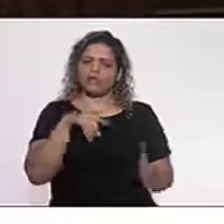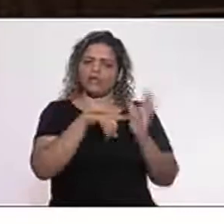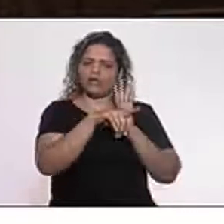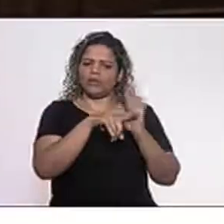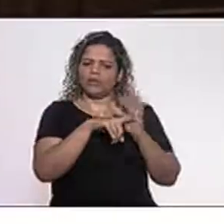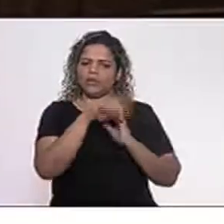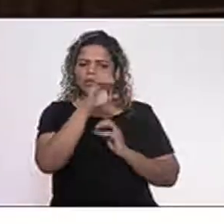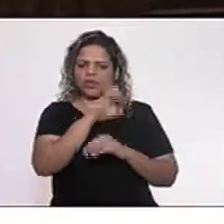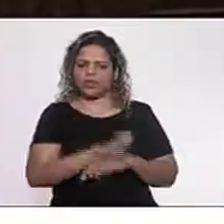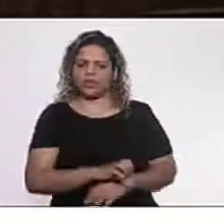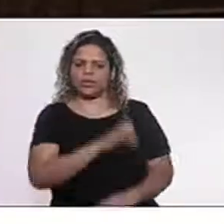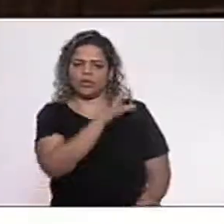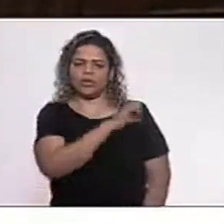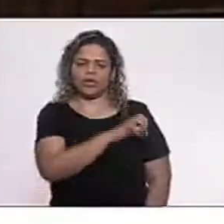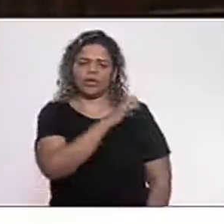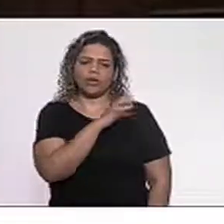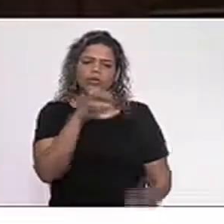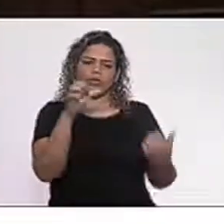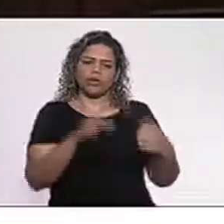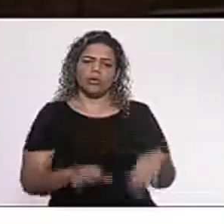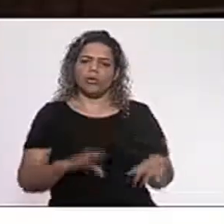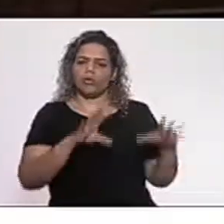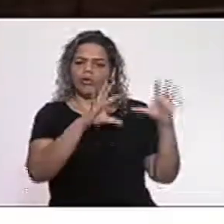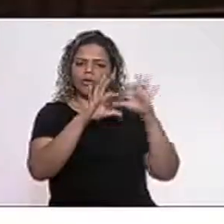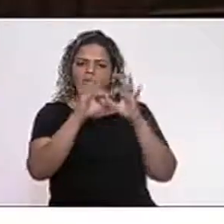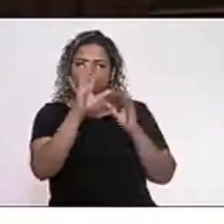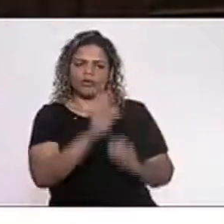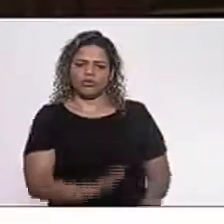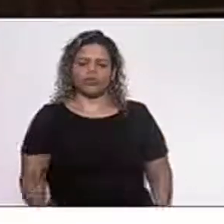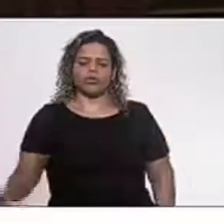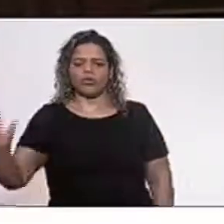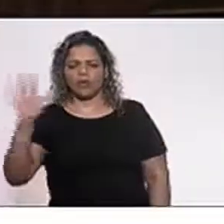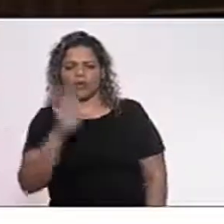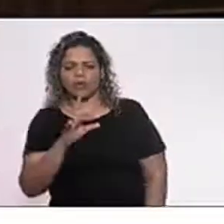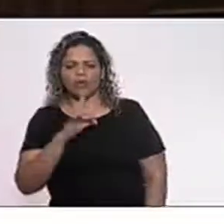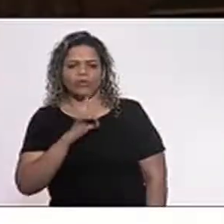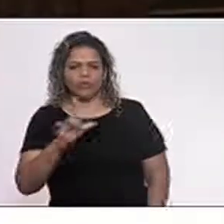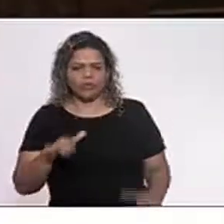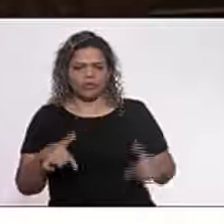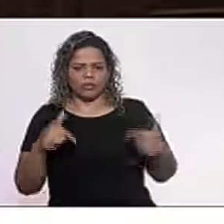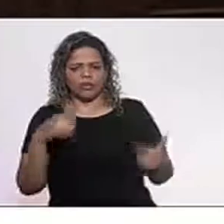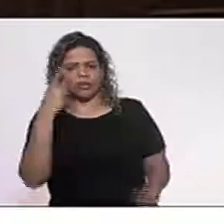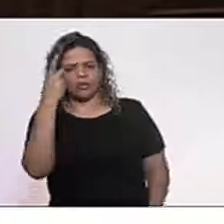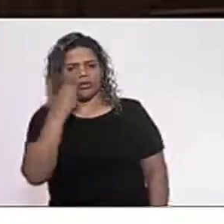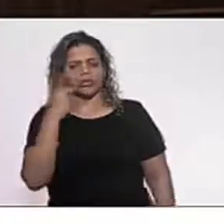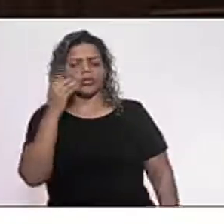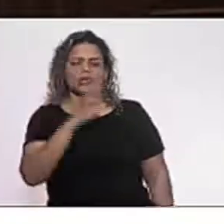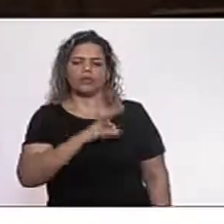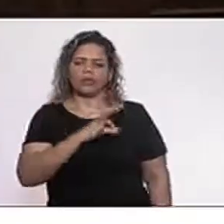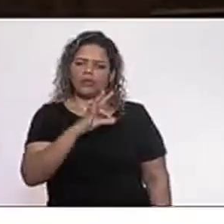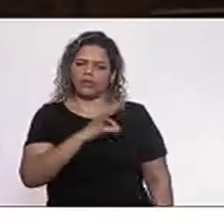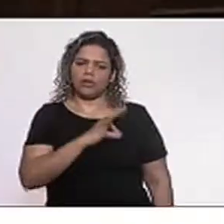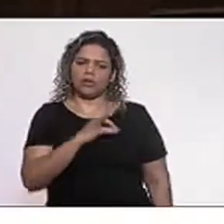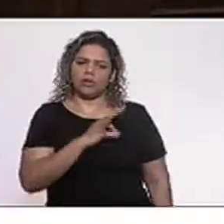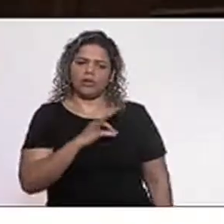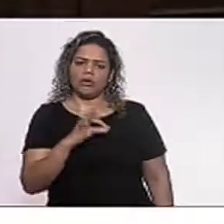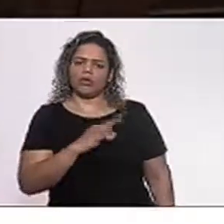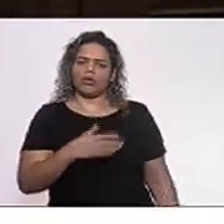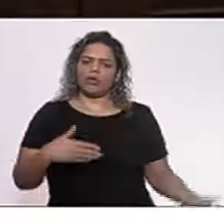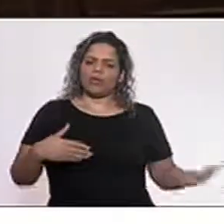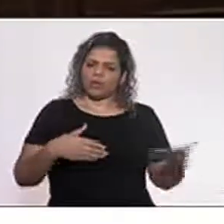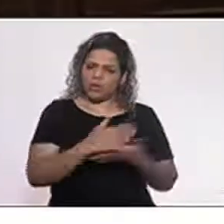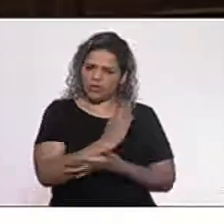do Rio de Janeiro. Mais ainda no contexto mais geral, hoje aqui tivemos uma iniciativa da deputada Marta Rocha aprovando